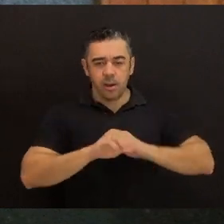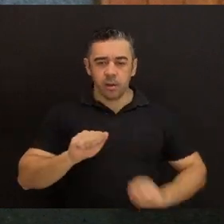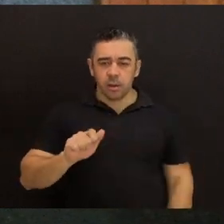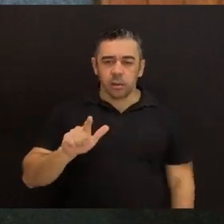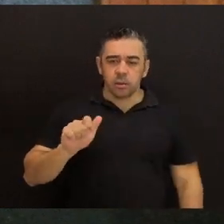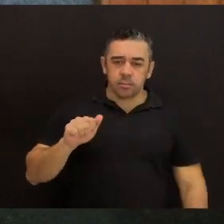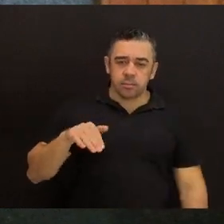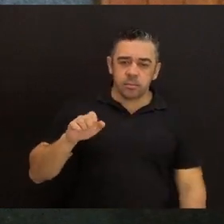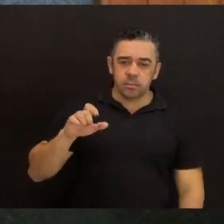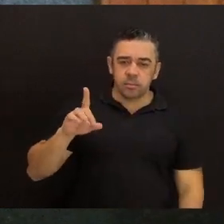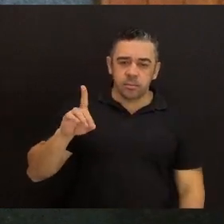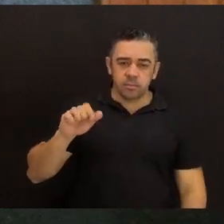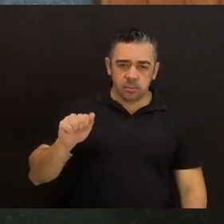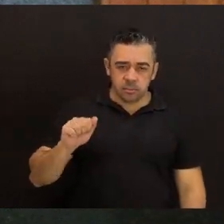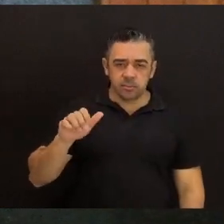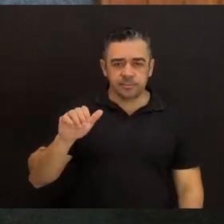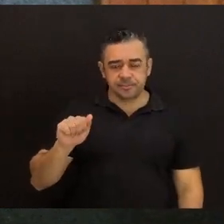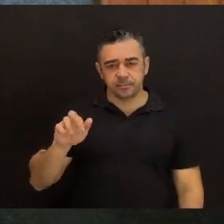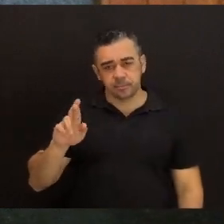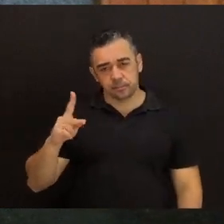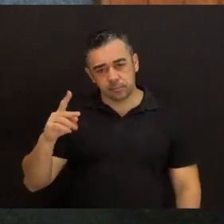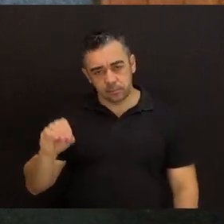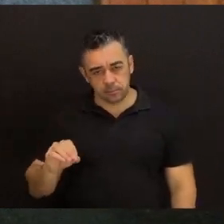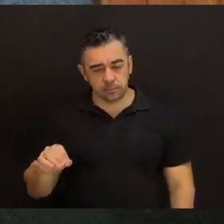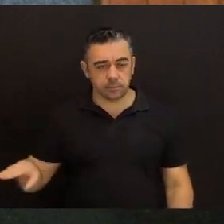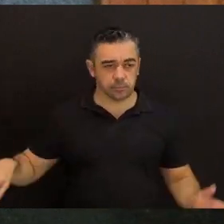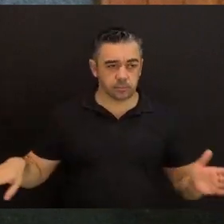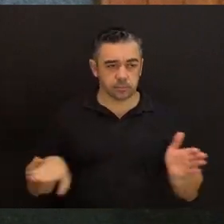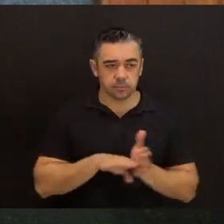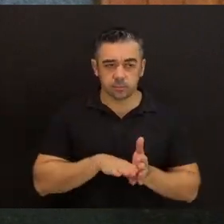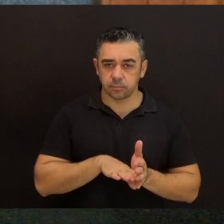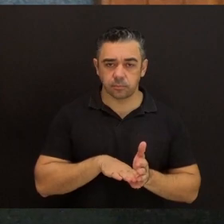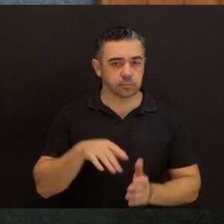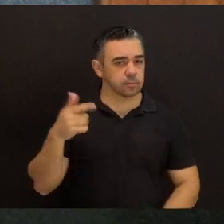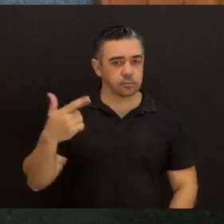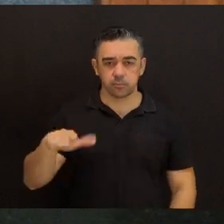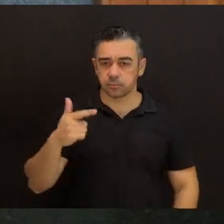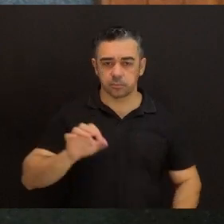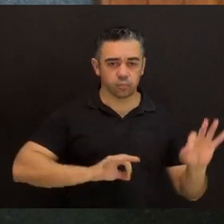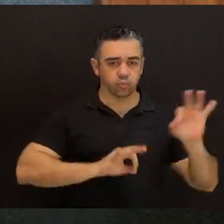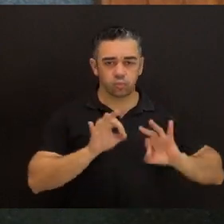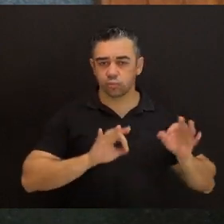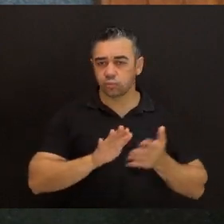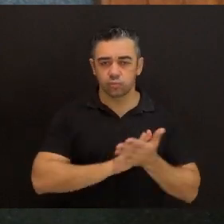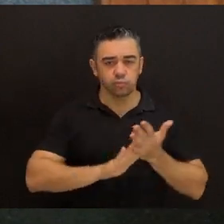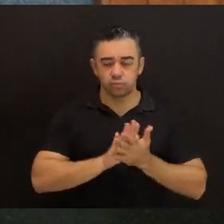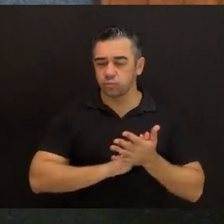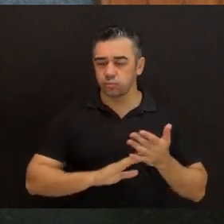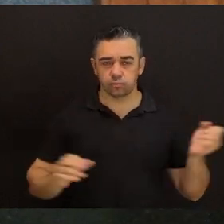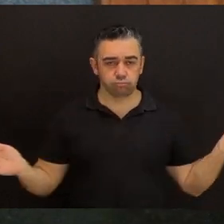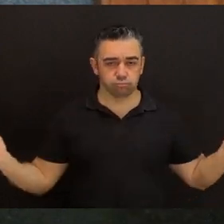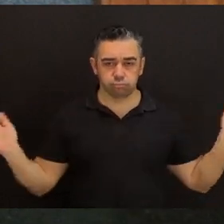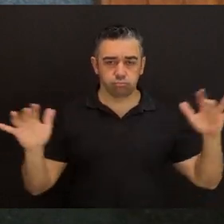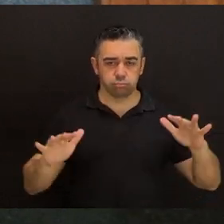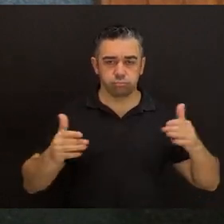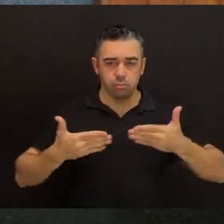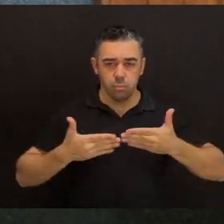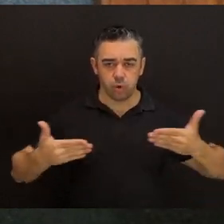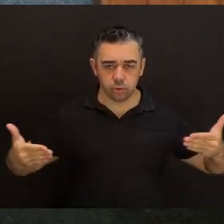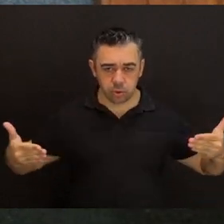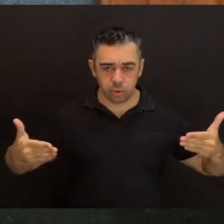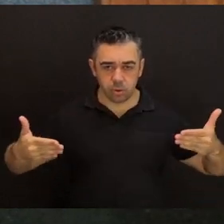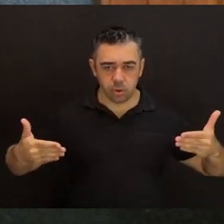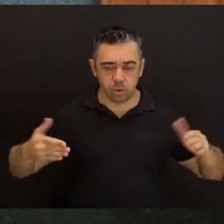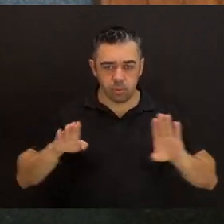primeiro eu quero trazer um apontamento chegamos lá e uma desorganização Total não tem controle portão aberto porta